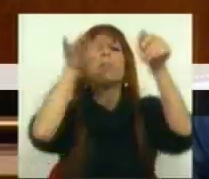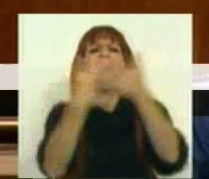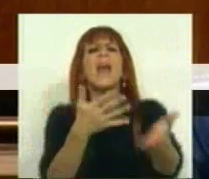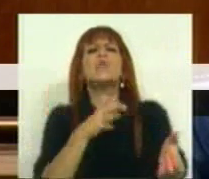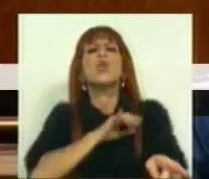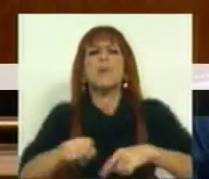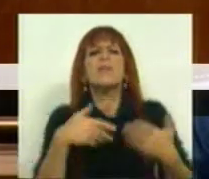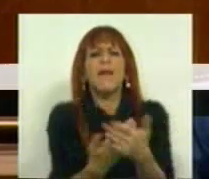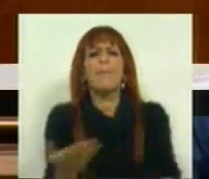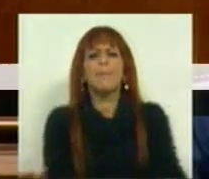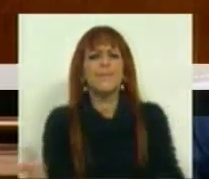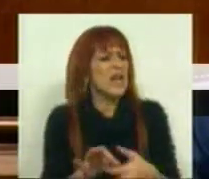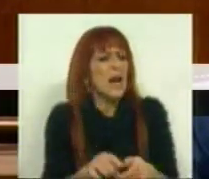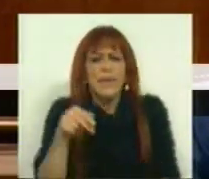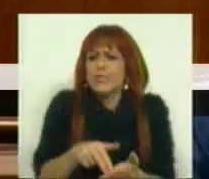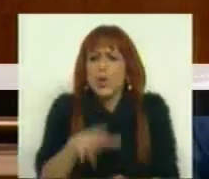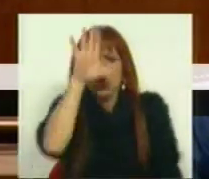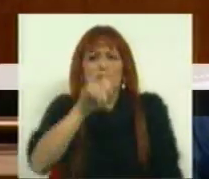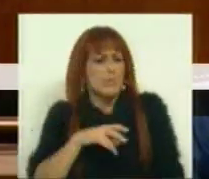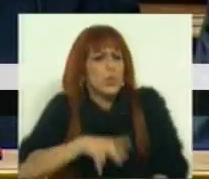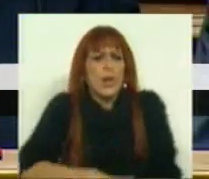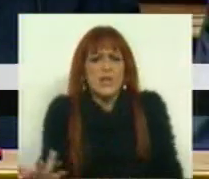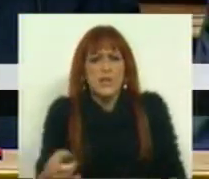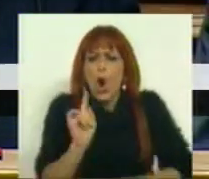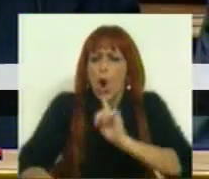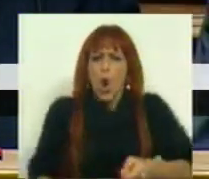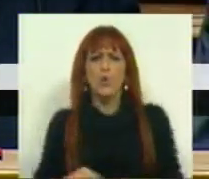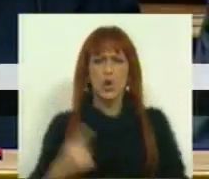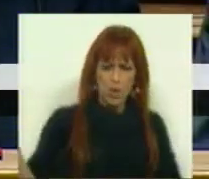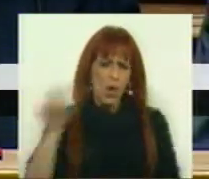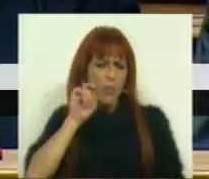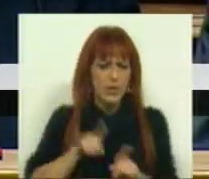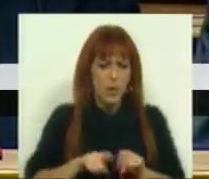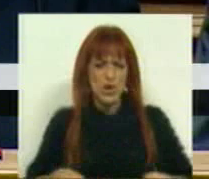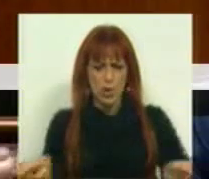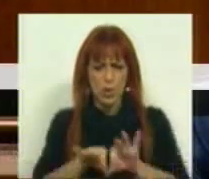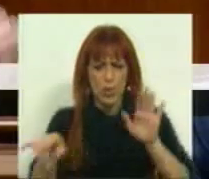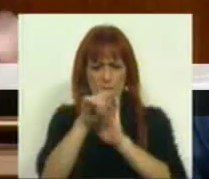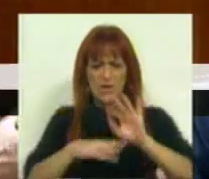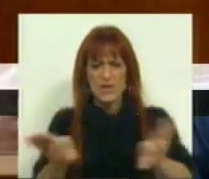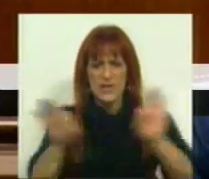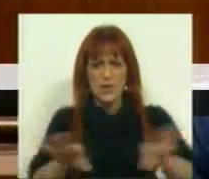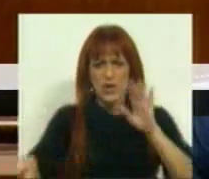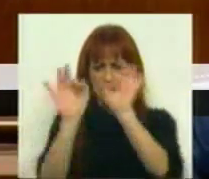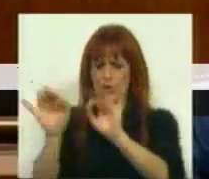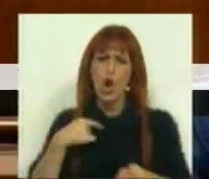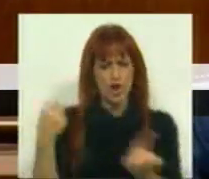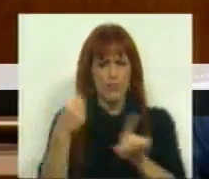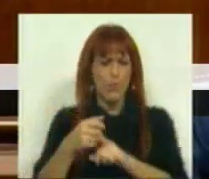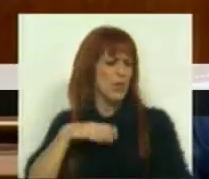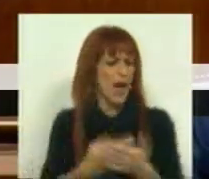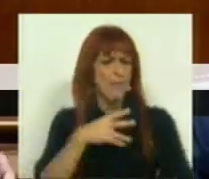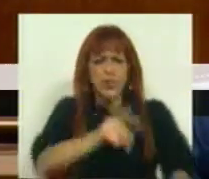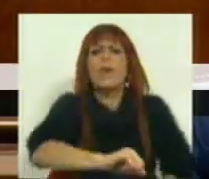esclarecimento quer o Sr. Deputado sobre a posição do Governo português daquilo que, ao abrigo do princípio de igualdade de tratamento, nós iremos lutar para